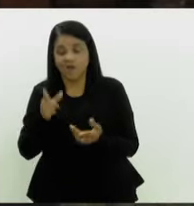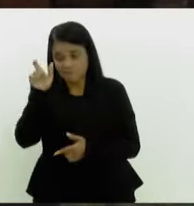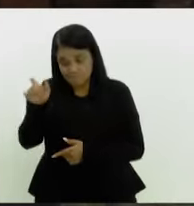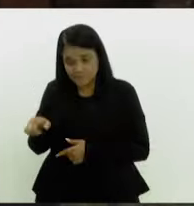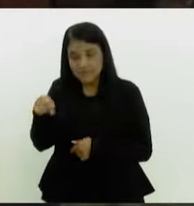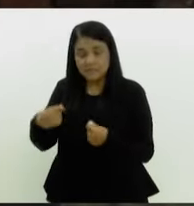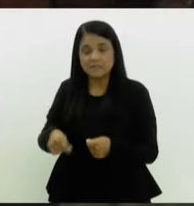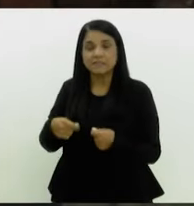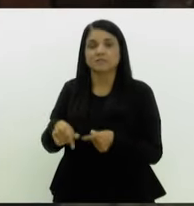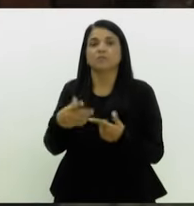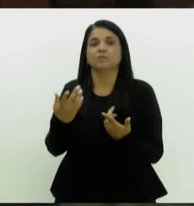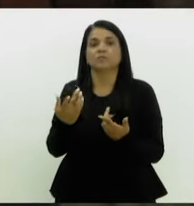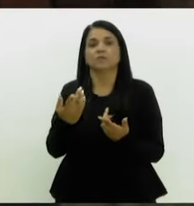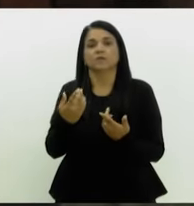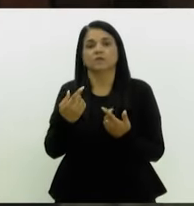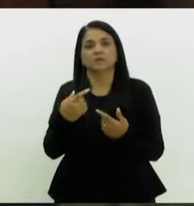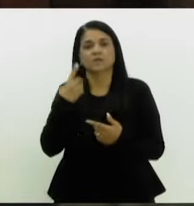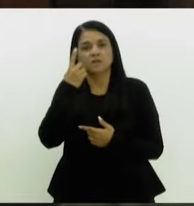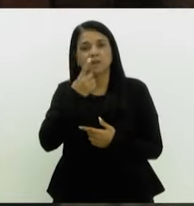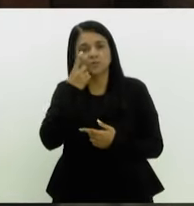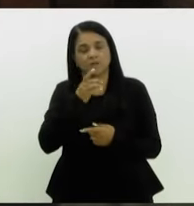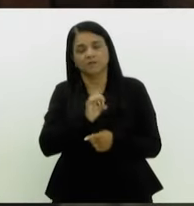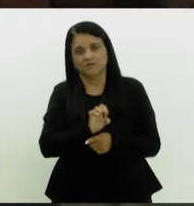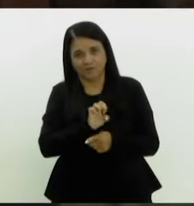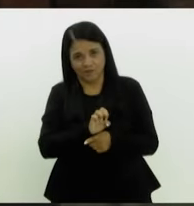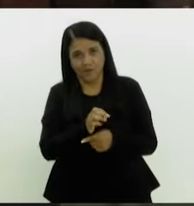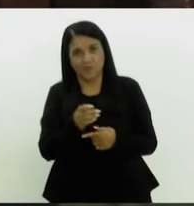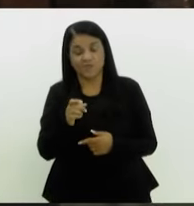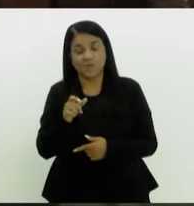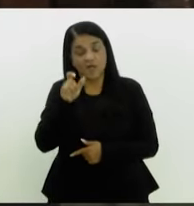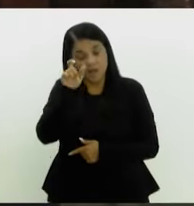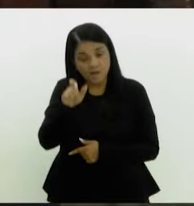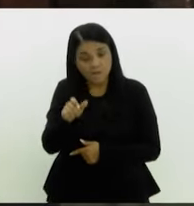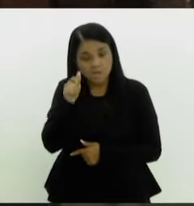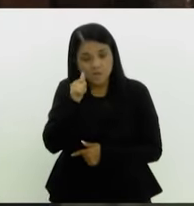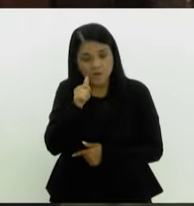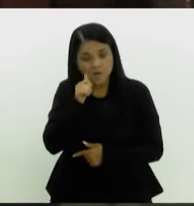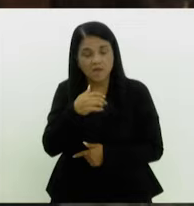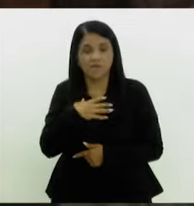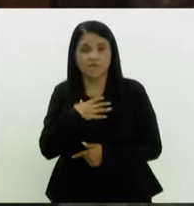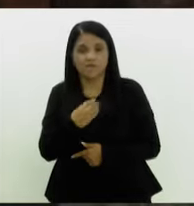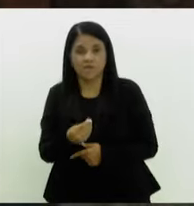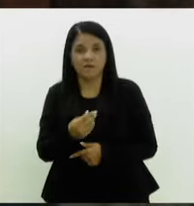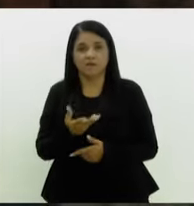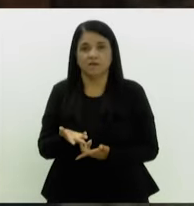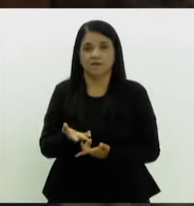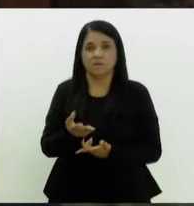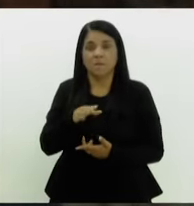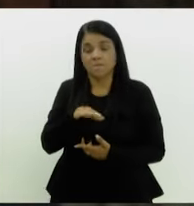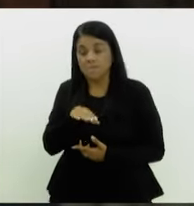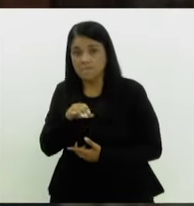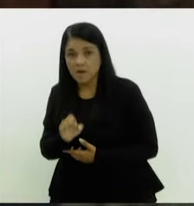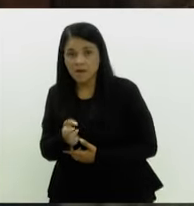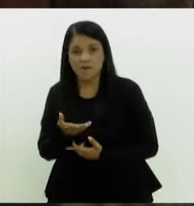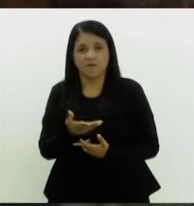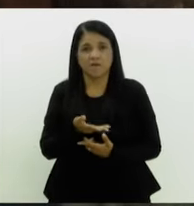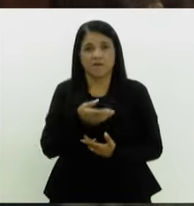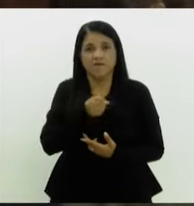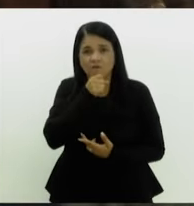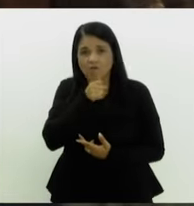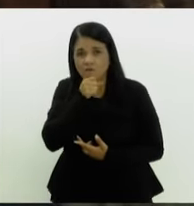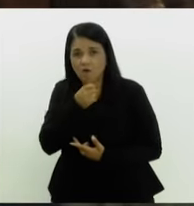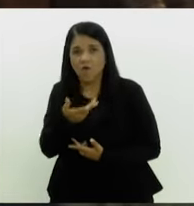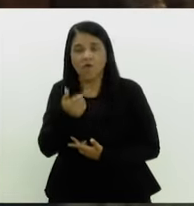precisa vencer Marta que é achar o seguinte a mulher ela é filha d mulher D Mãe D avó d e